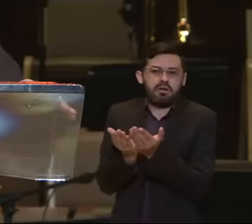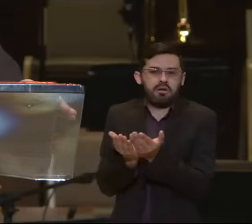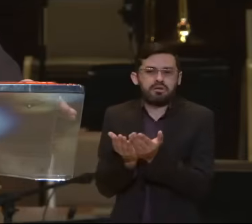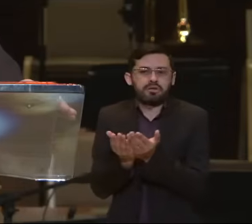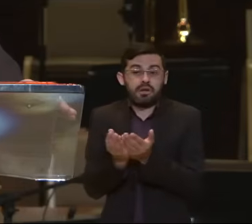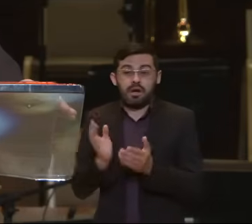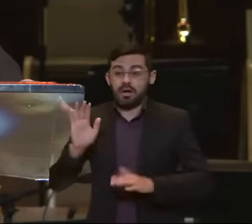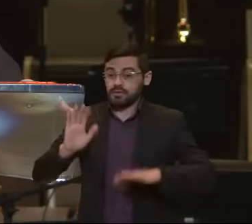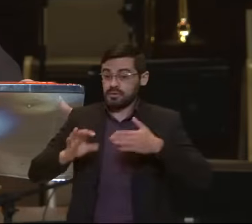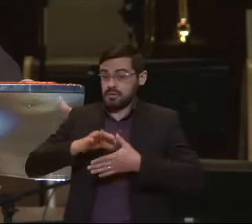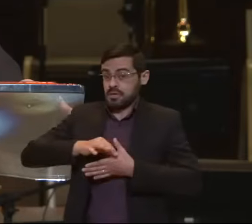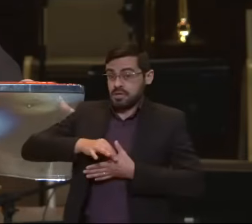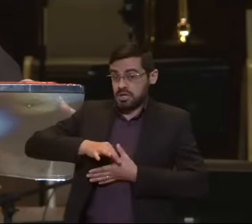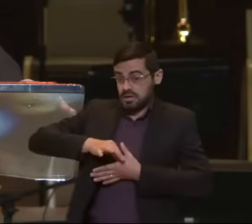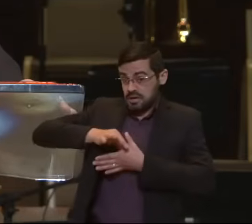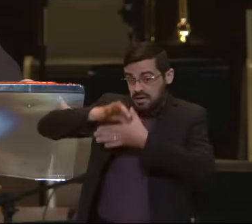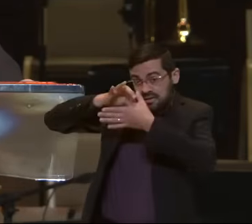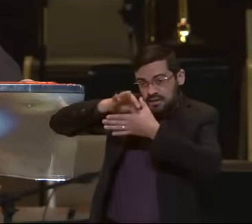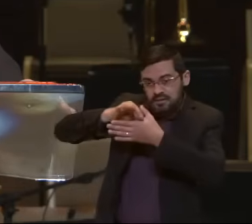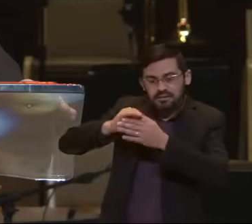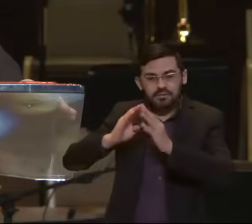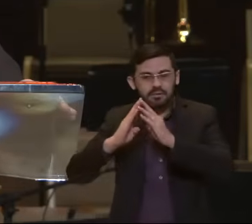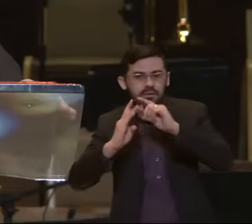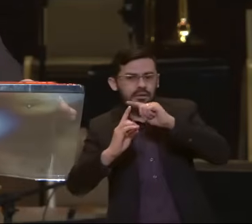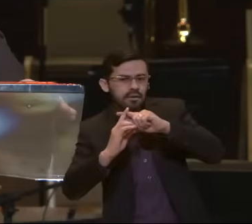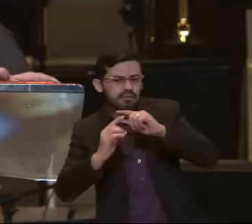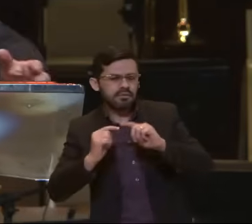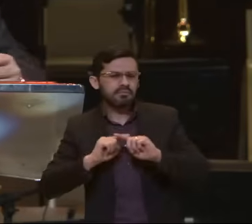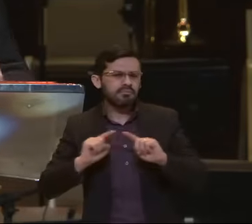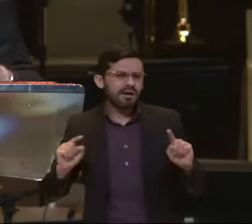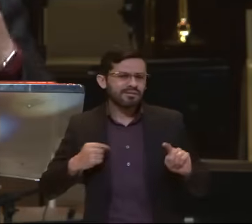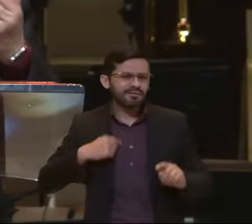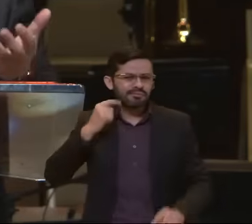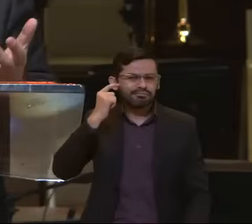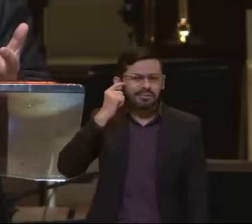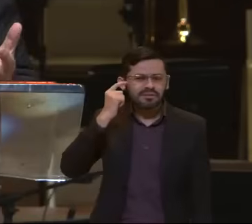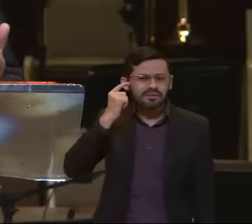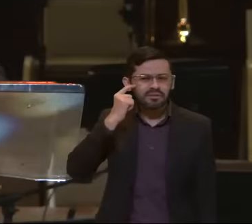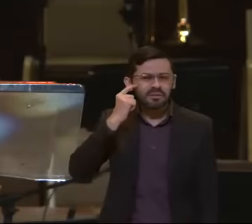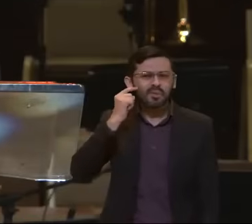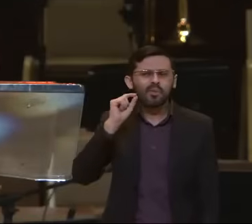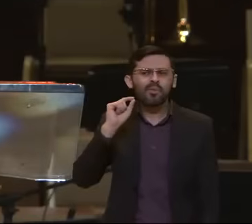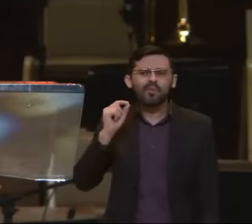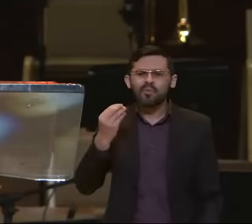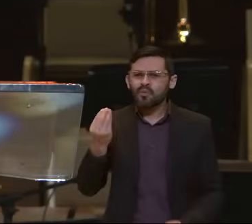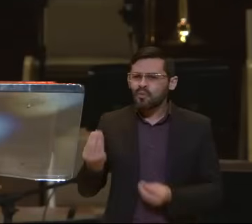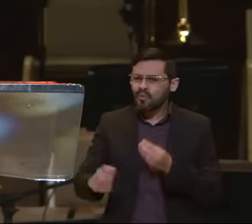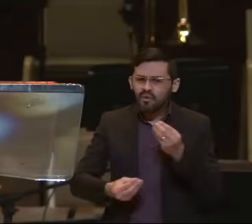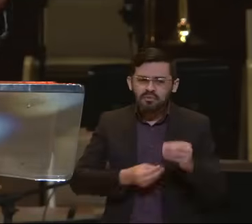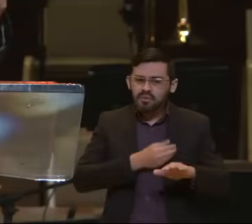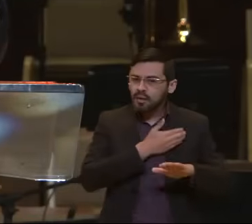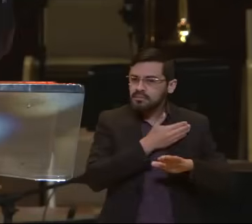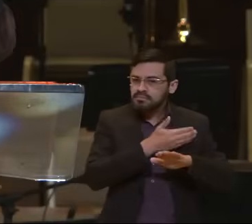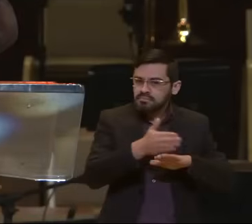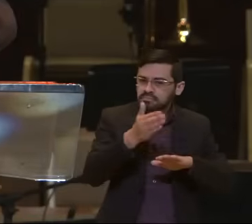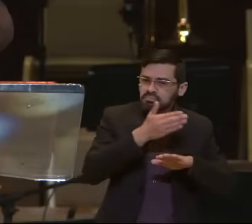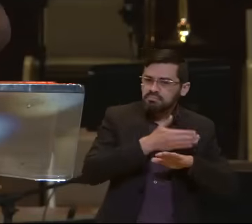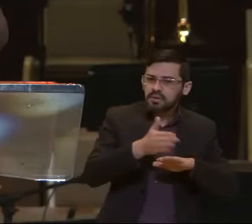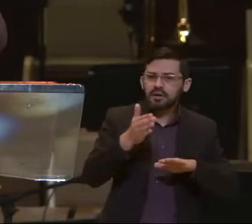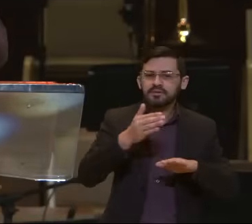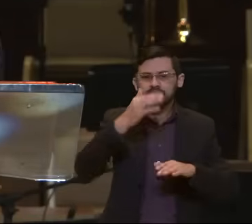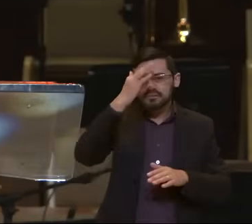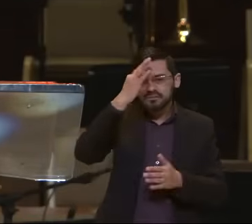líderes de algumas igrejas. Eu fico pensando, mas onde está o fruto do Espírito revelado